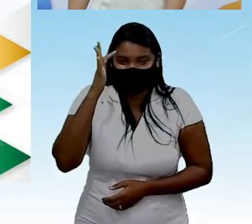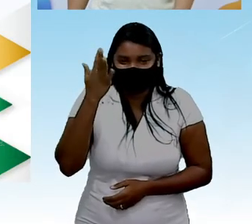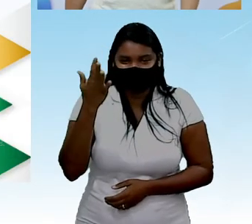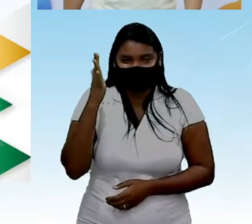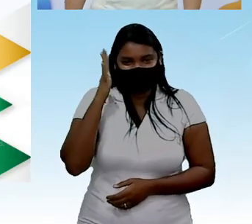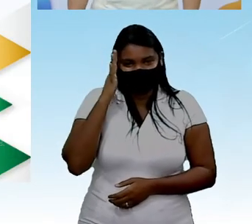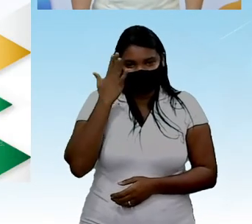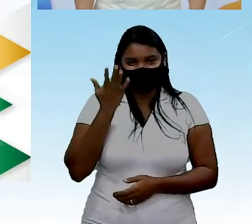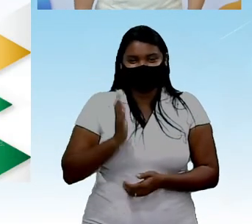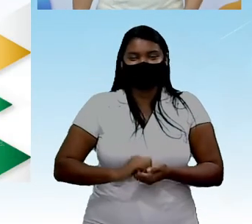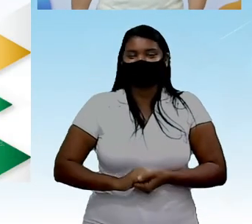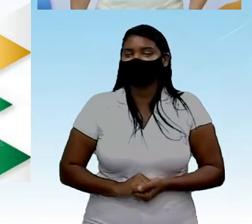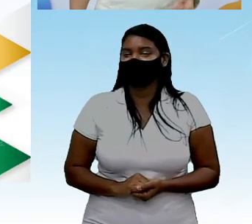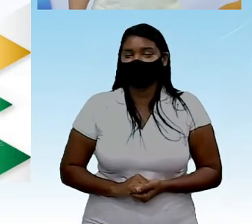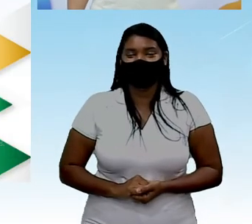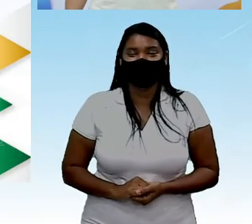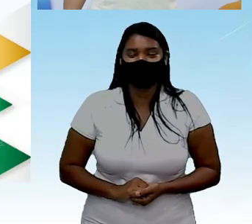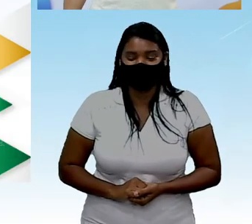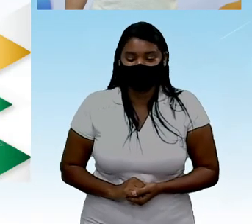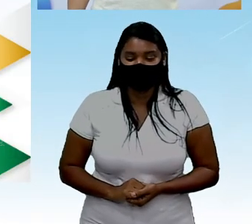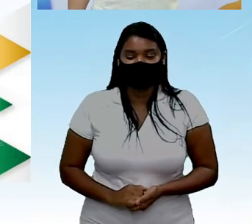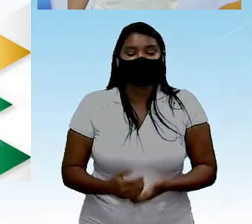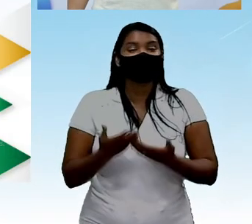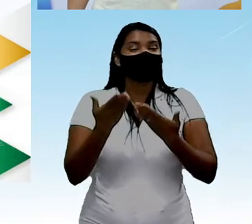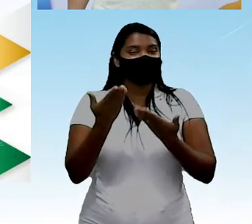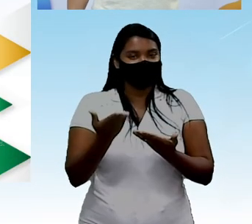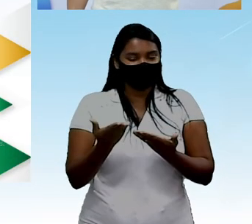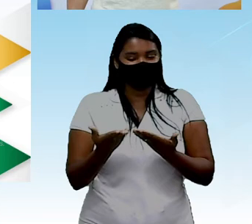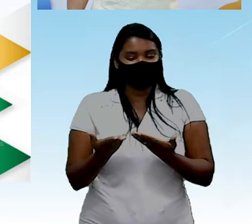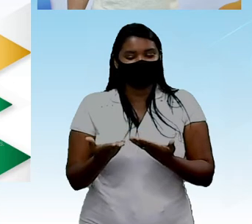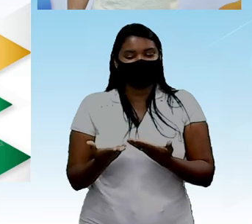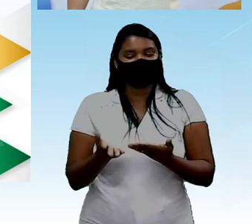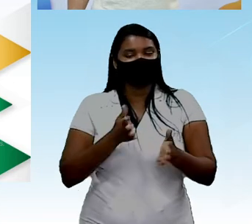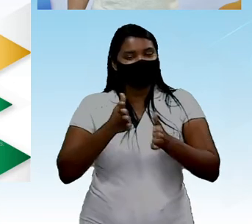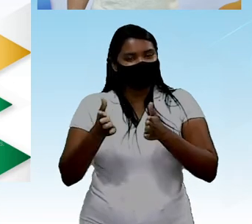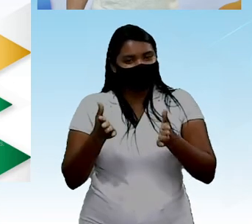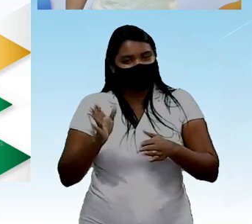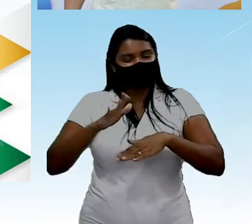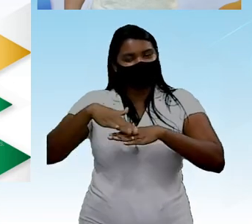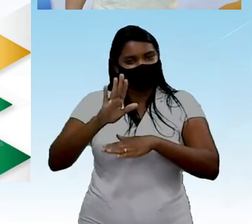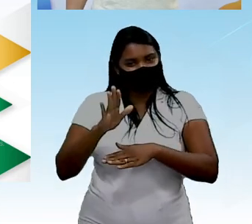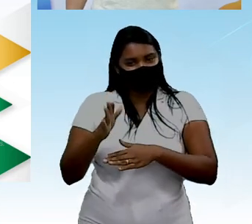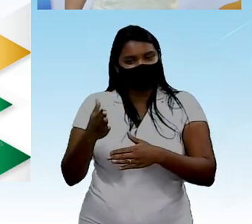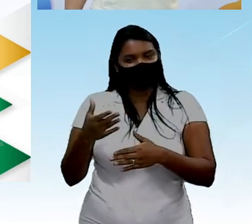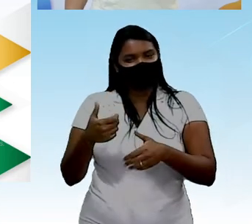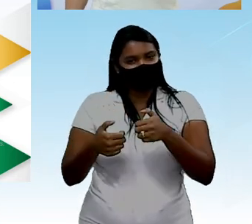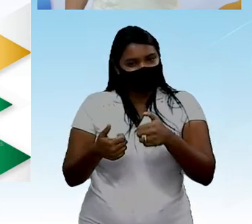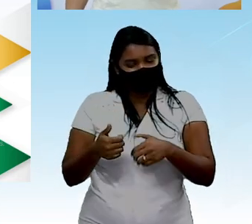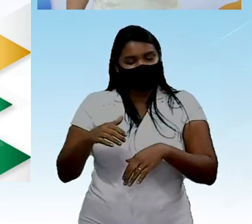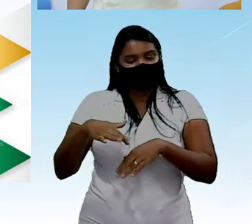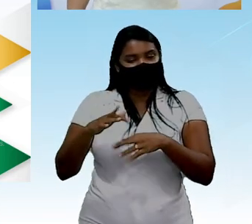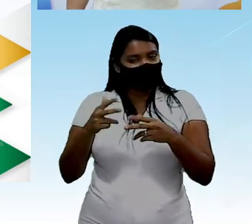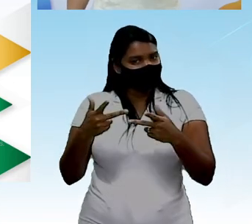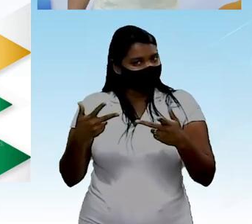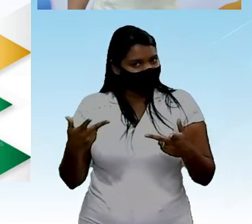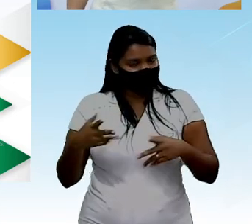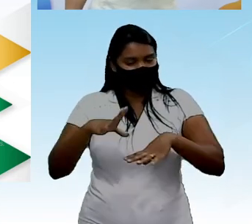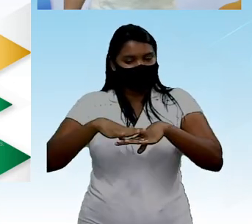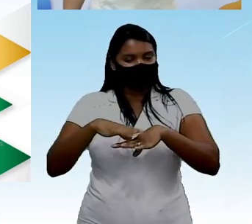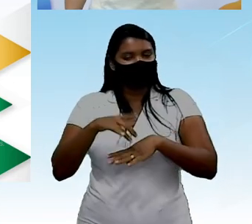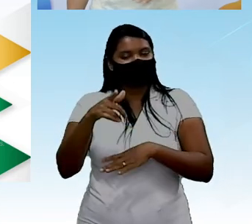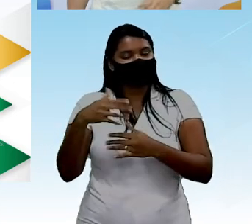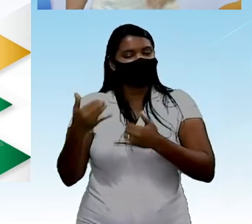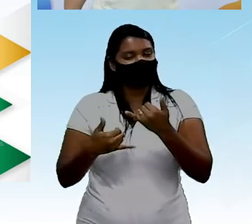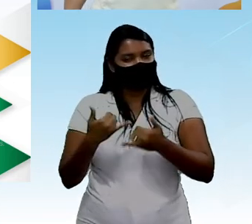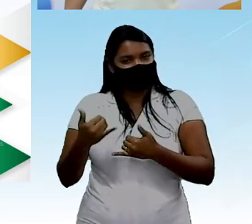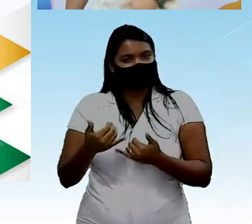beleza? Vamos lá. Agora, se você quiser acessar mais essas plataformas, já sabe, tem um monte de coisa lá para você se divertir,